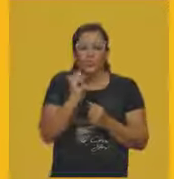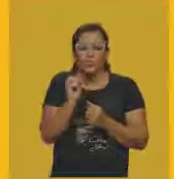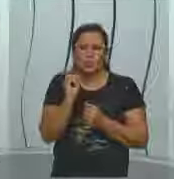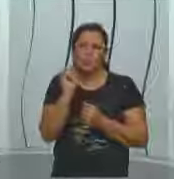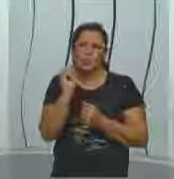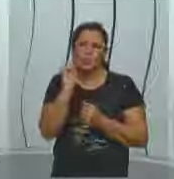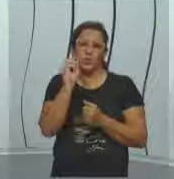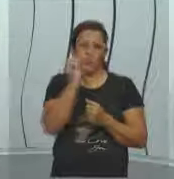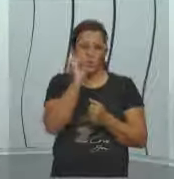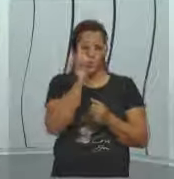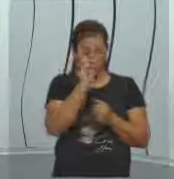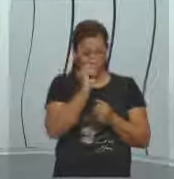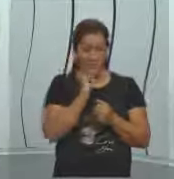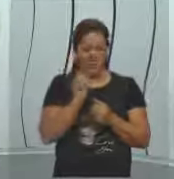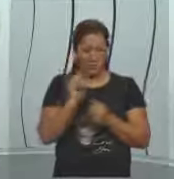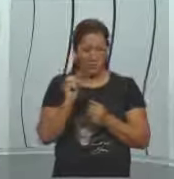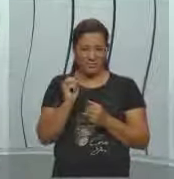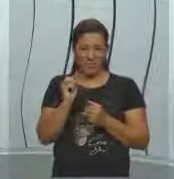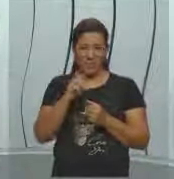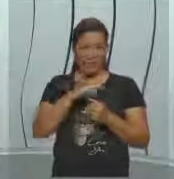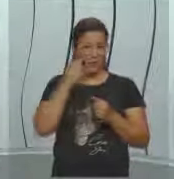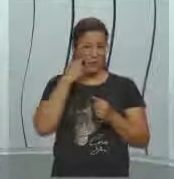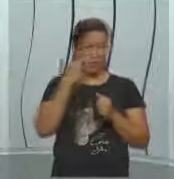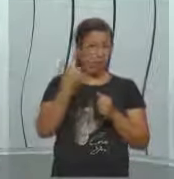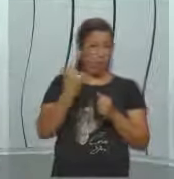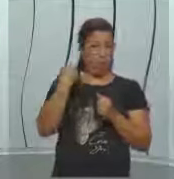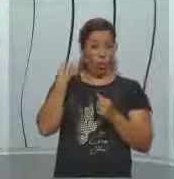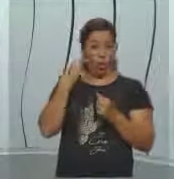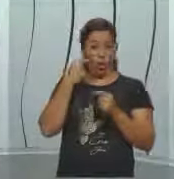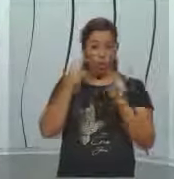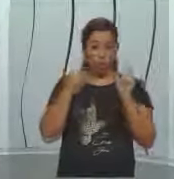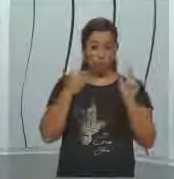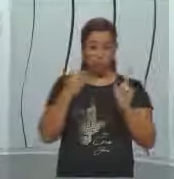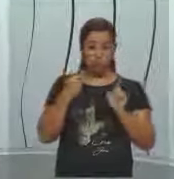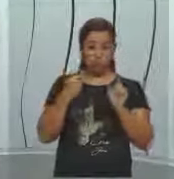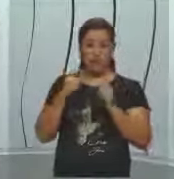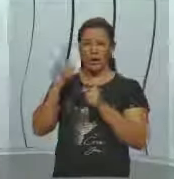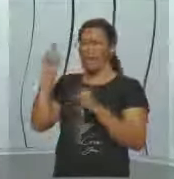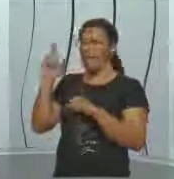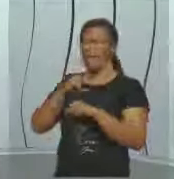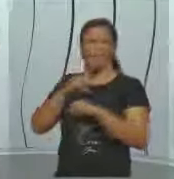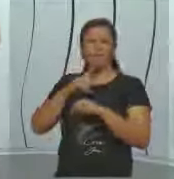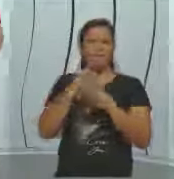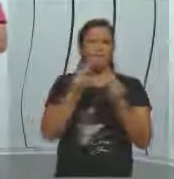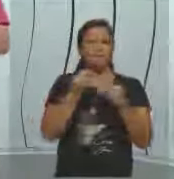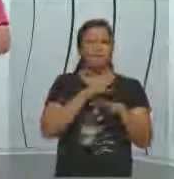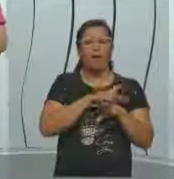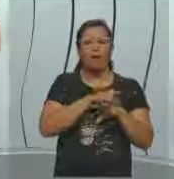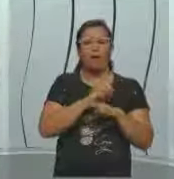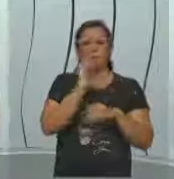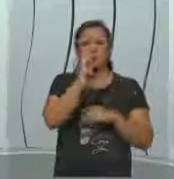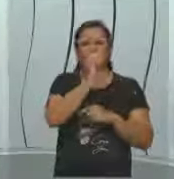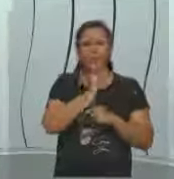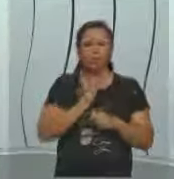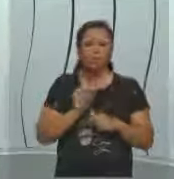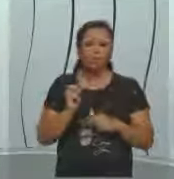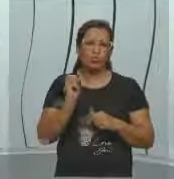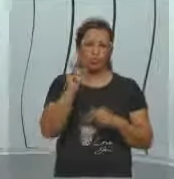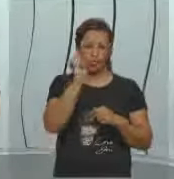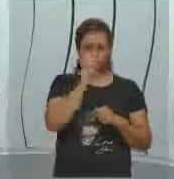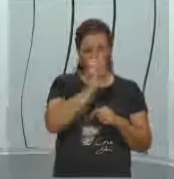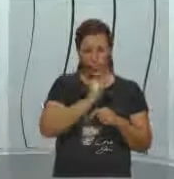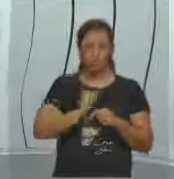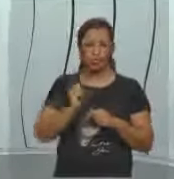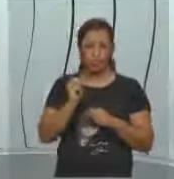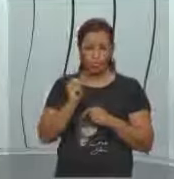miniaturizado, versão miniatura. Eles fazem a mesma coisa, tá? Só que aí eu tenho centenas, milhares de componentes ali dentro. Tá?